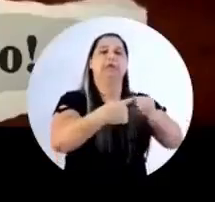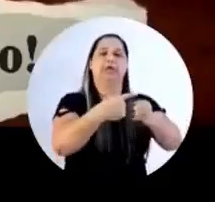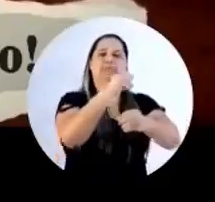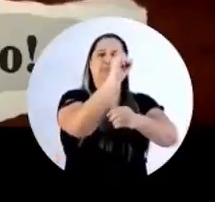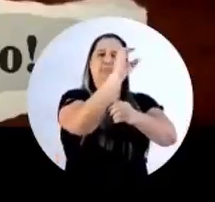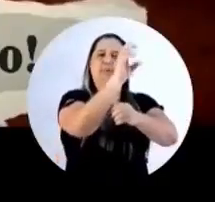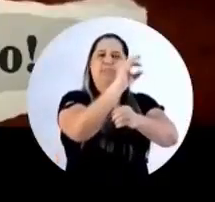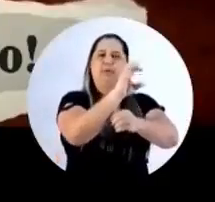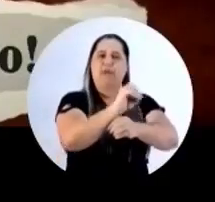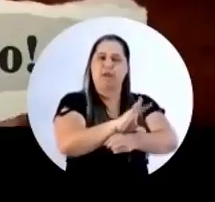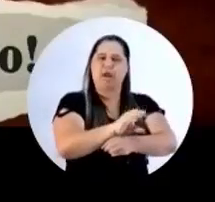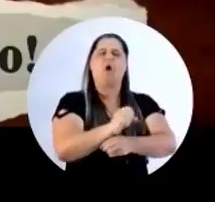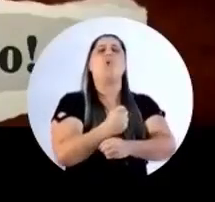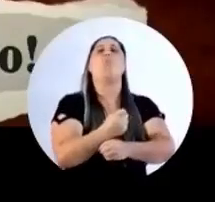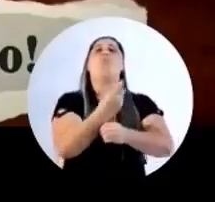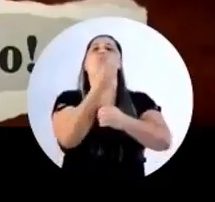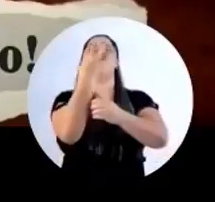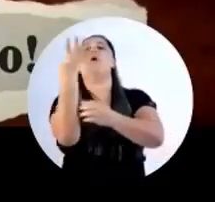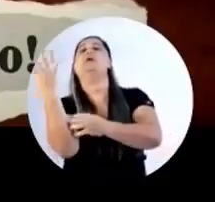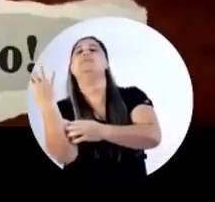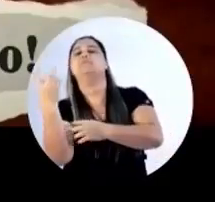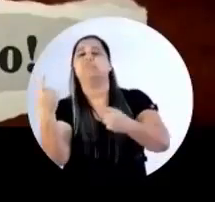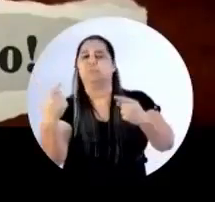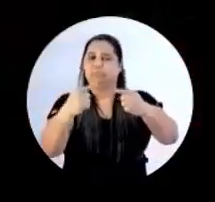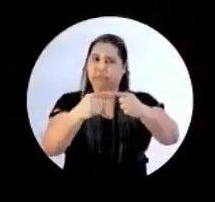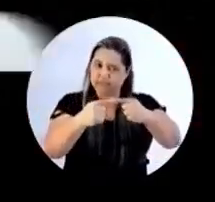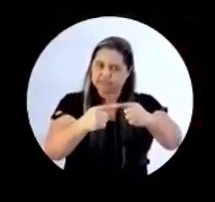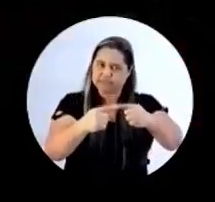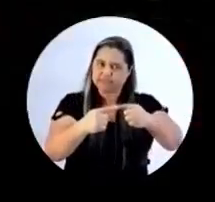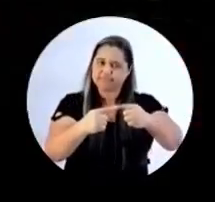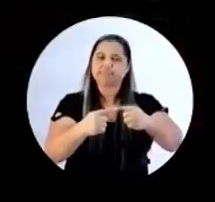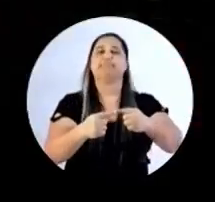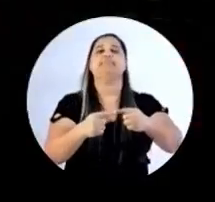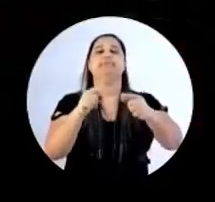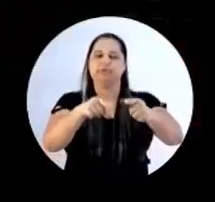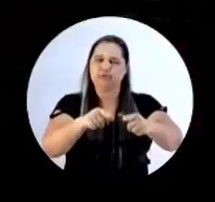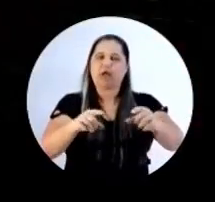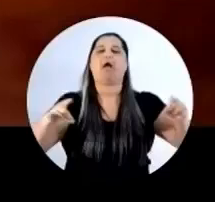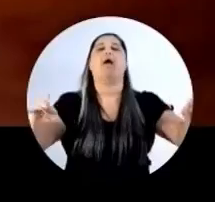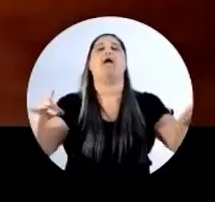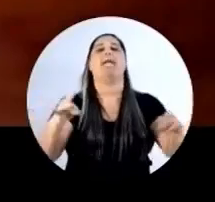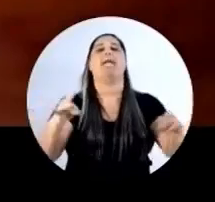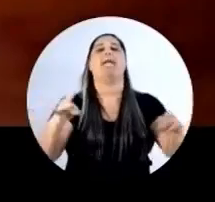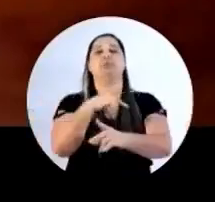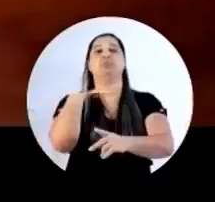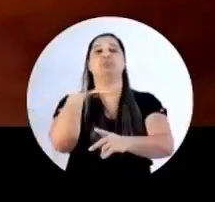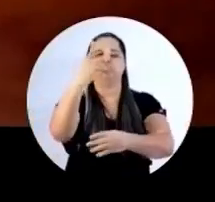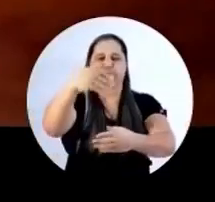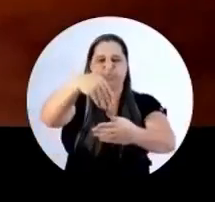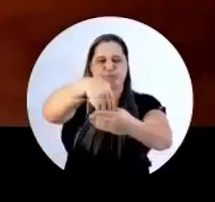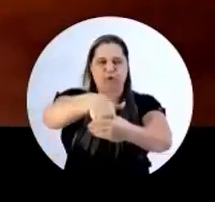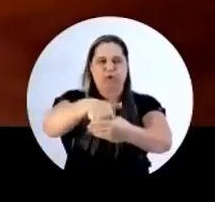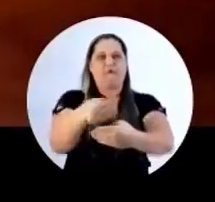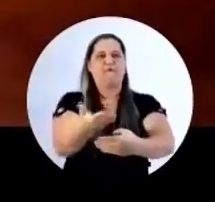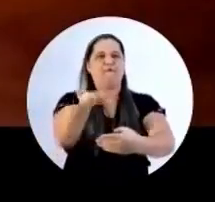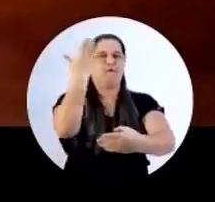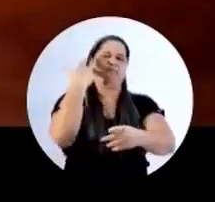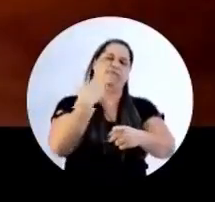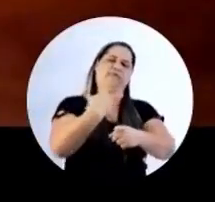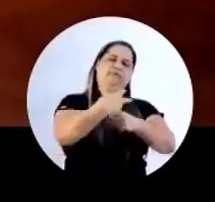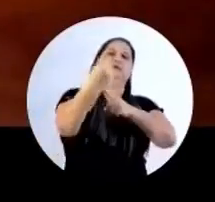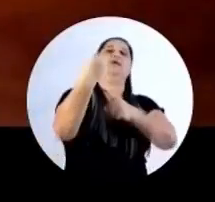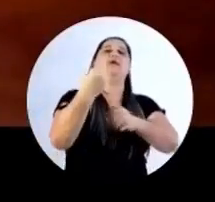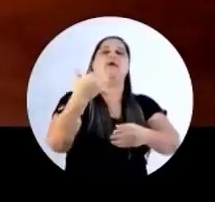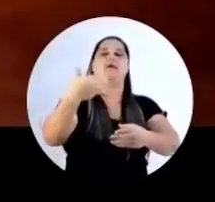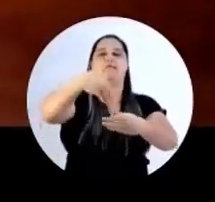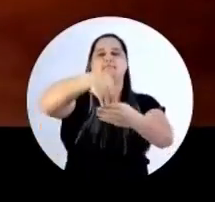dos Semáforos, quantos apelidos, não é mesmo? Mas isso vai acabar. Com o seu voto, vamos